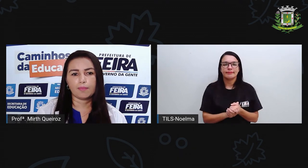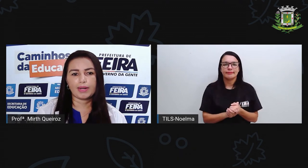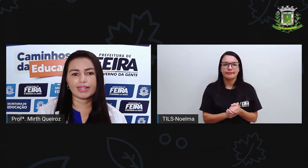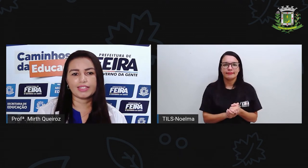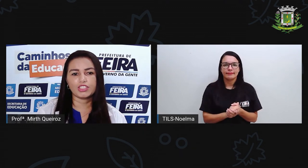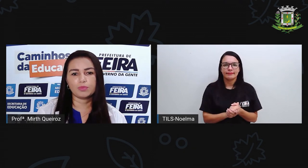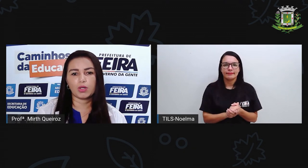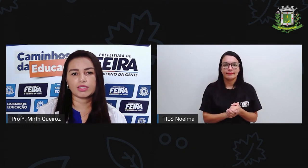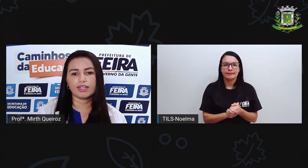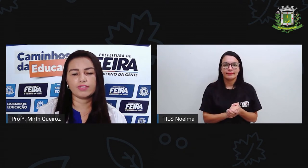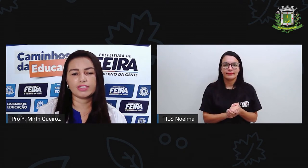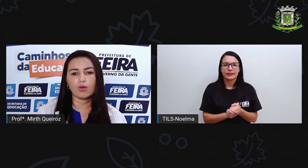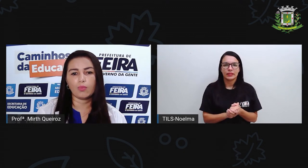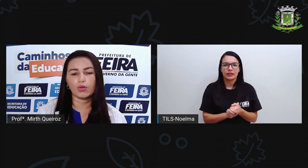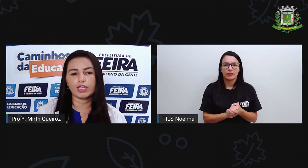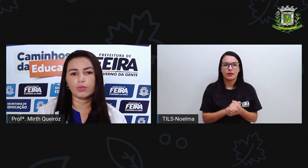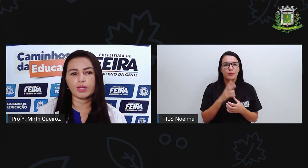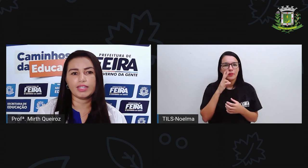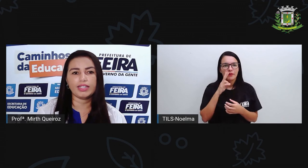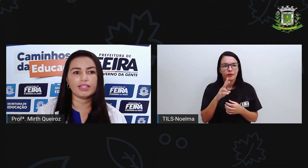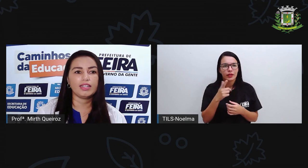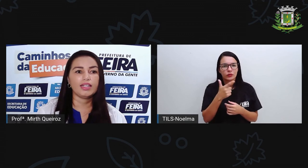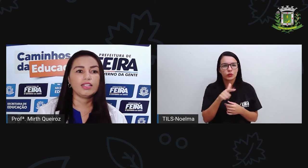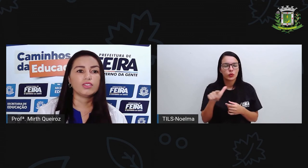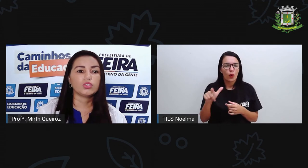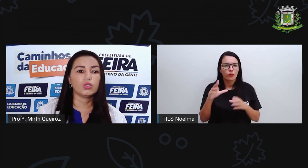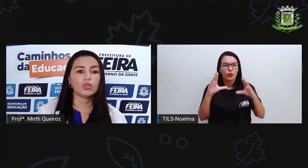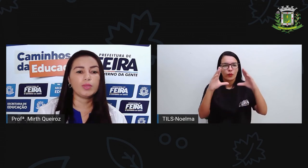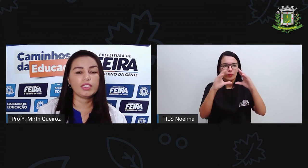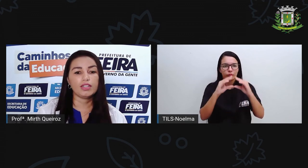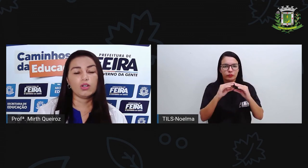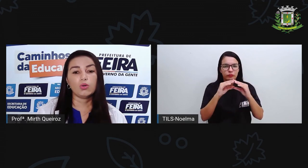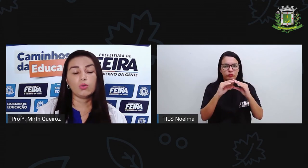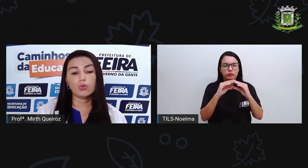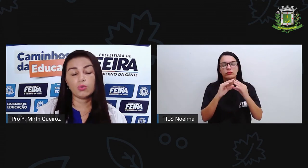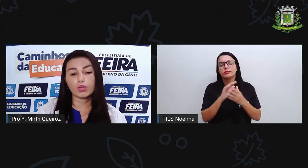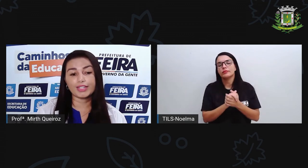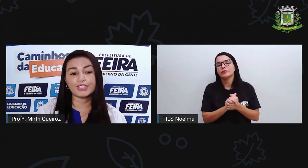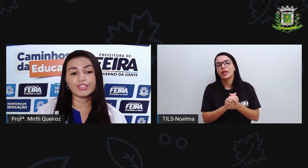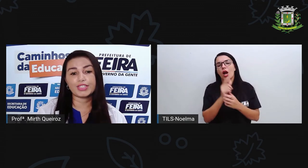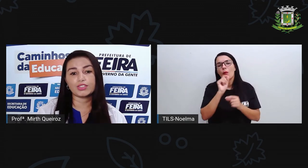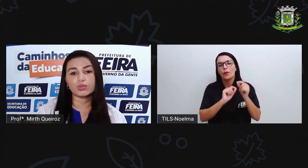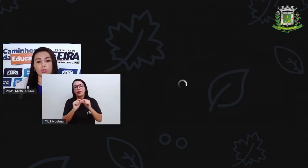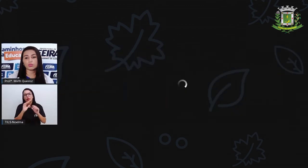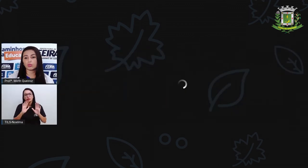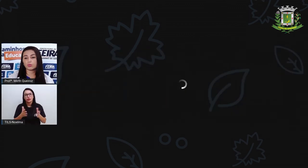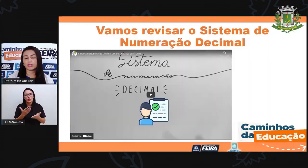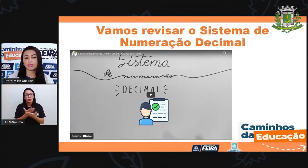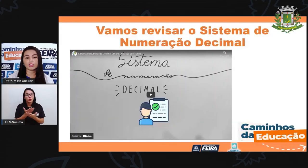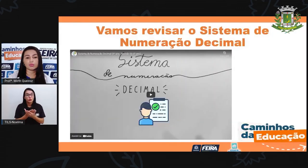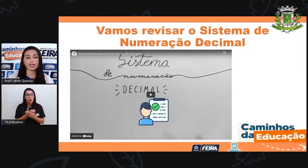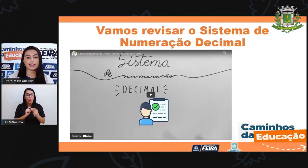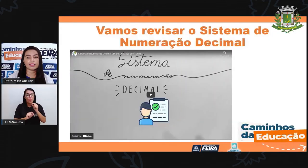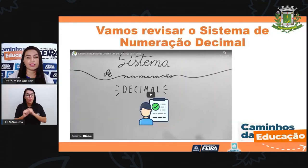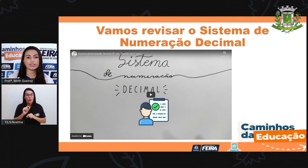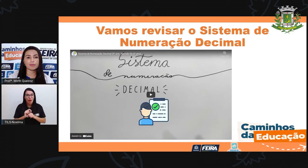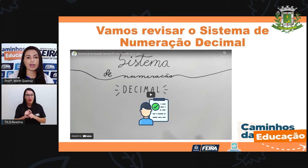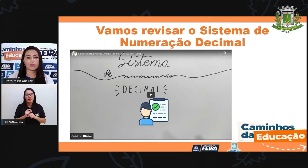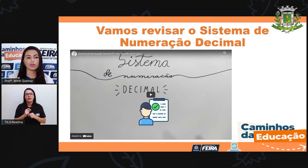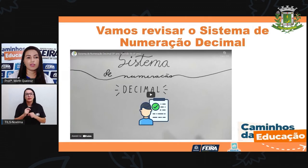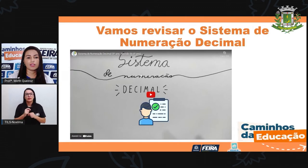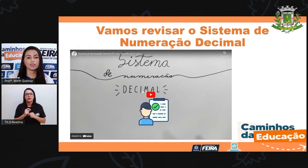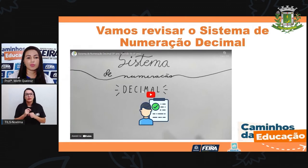para que a gente possa revisar um pouquinho aí sobre o que a gente já estudou sobre o sistema de numeração